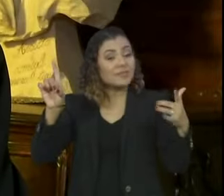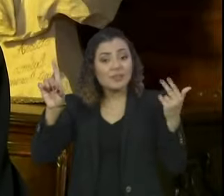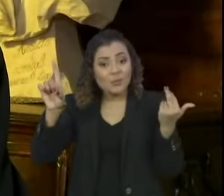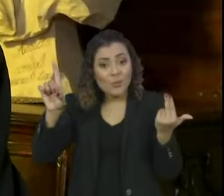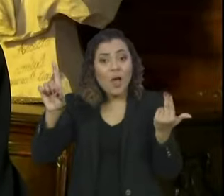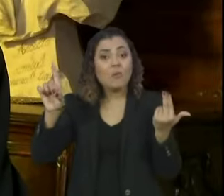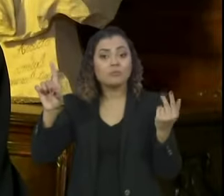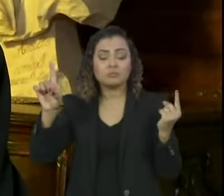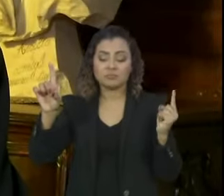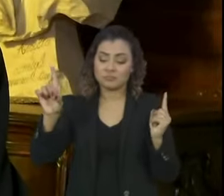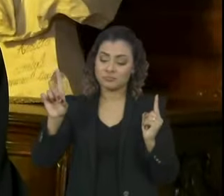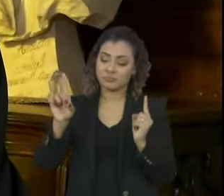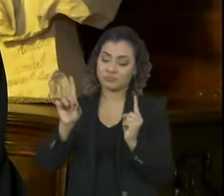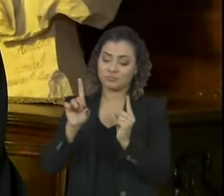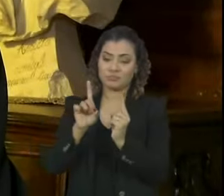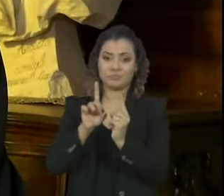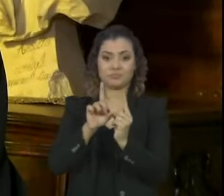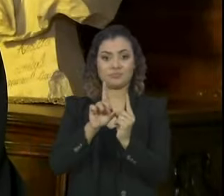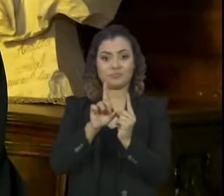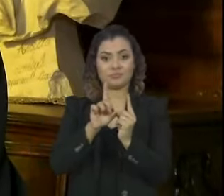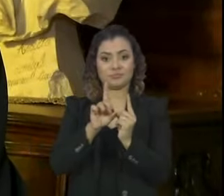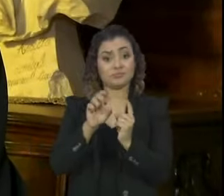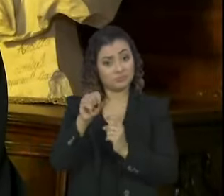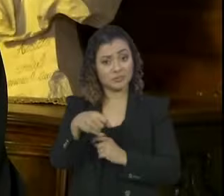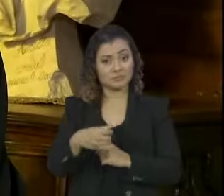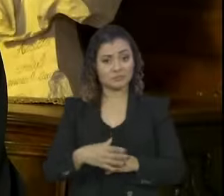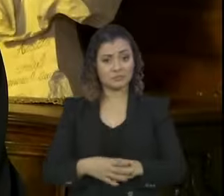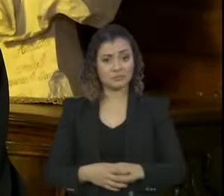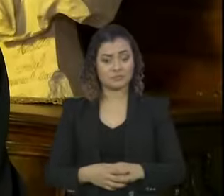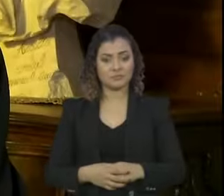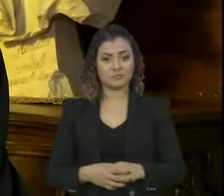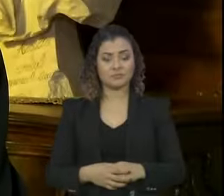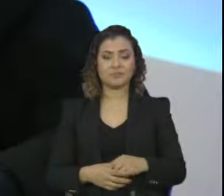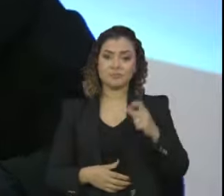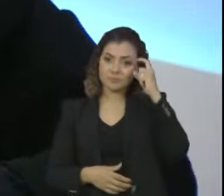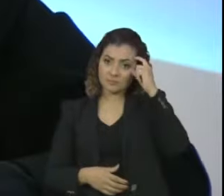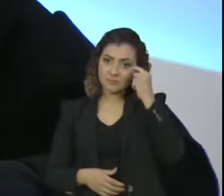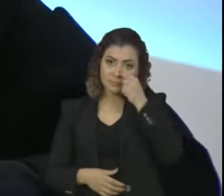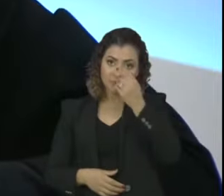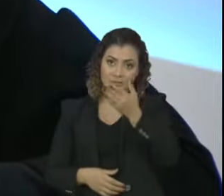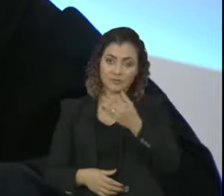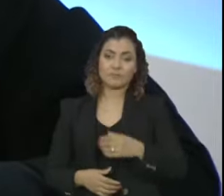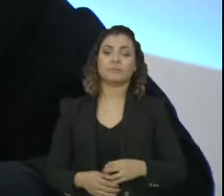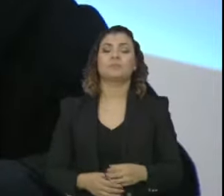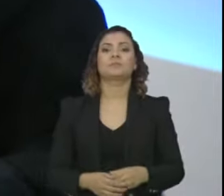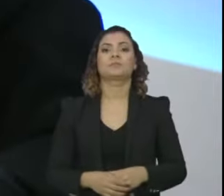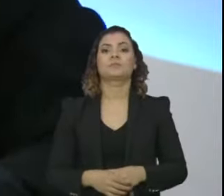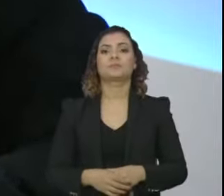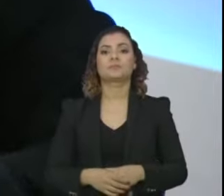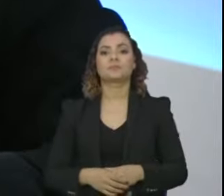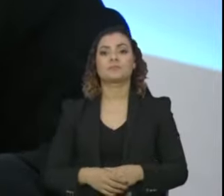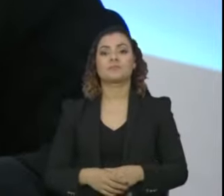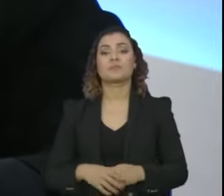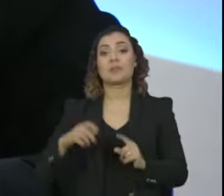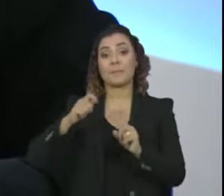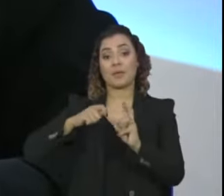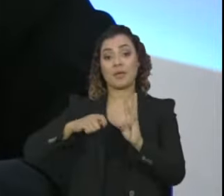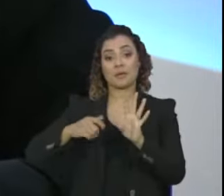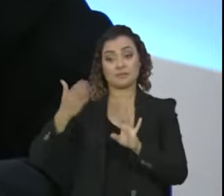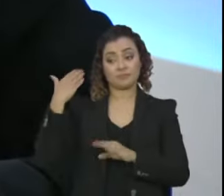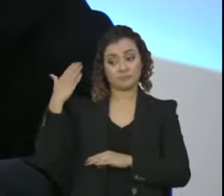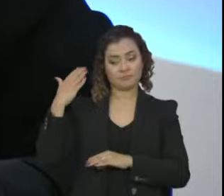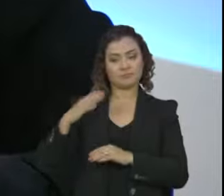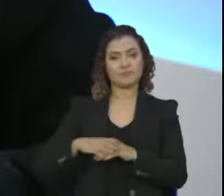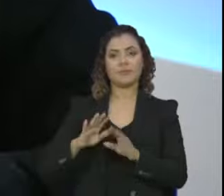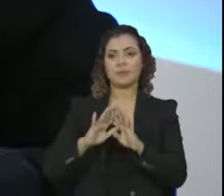está se aproximando também de Deus O problema é que a pedido por né Por favor então há alguns meses atrás já